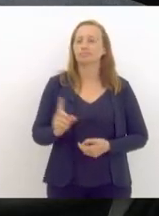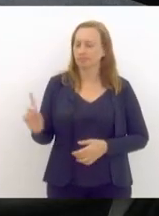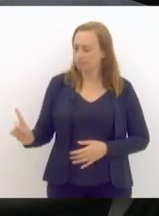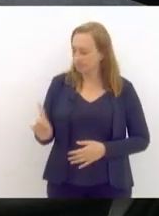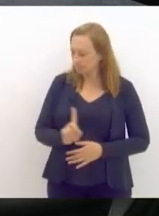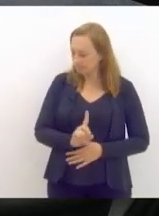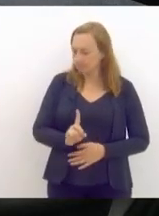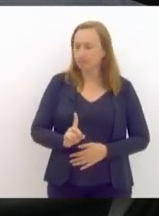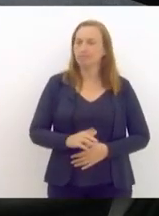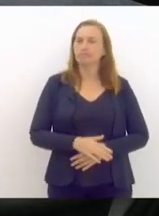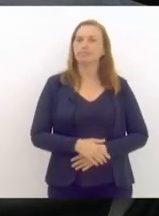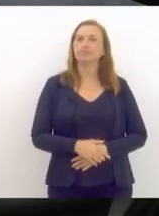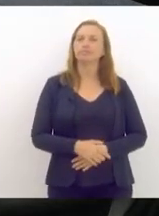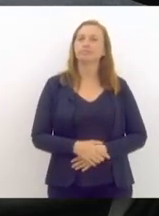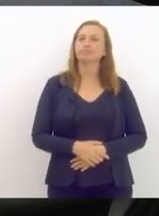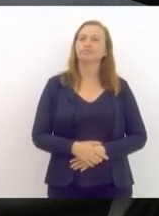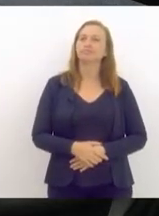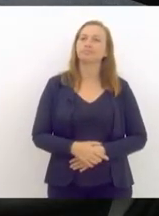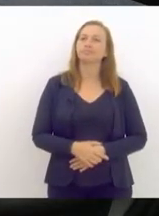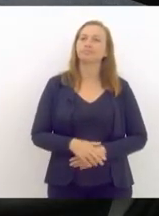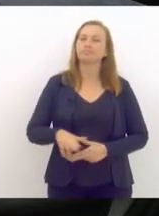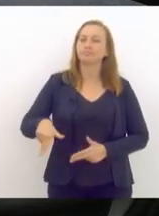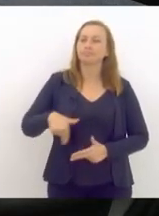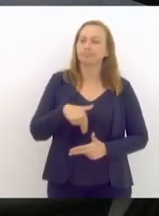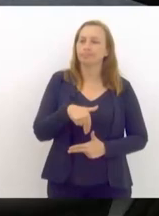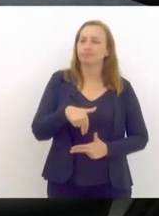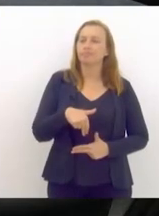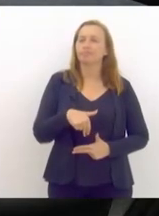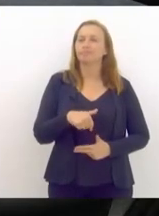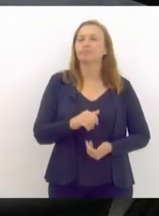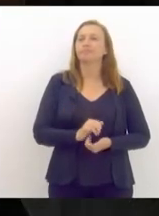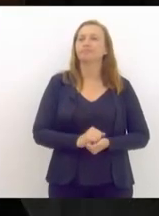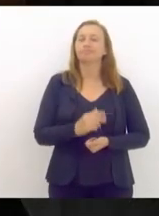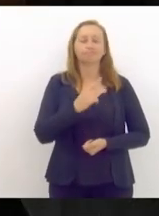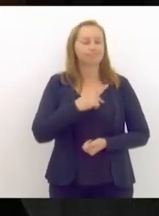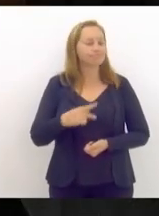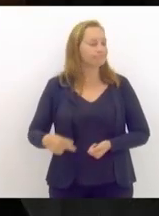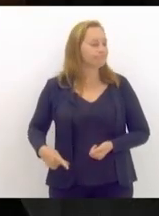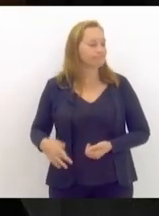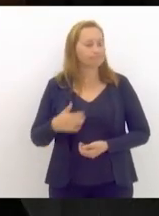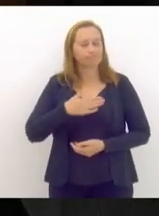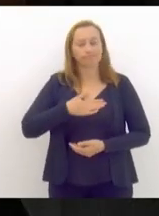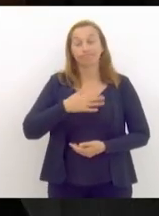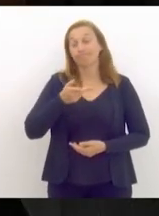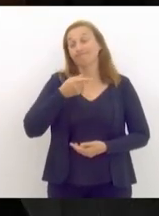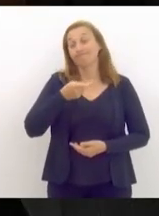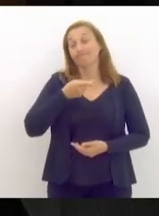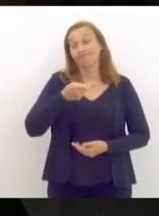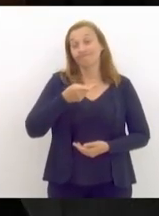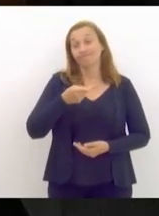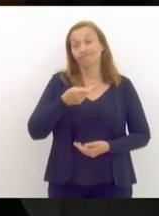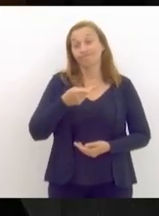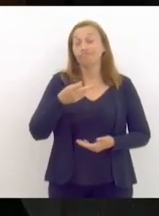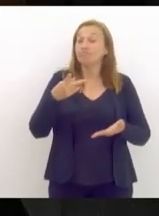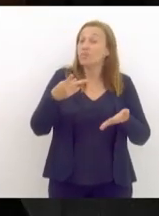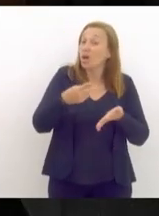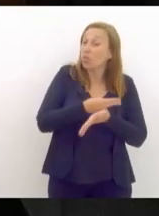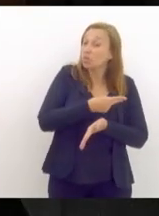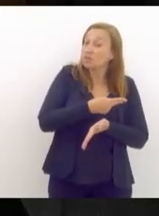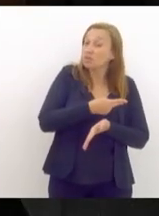aqui a essa tribuna, minha presidenta, é dizer que o que